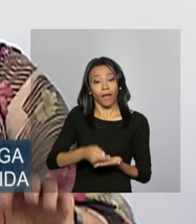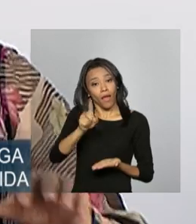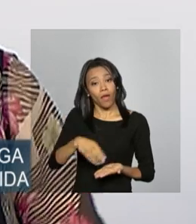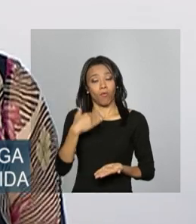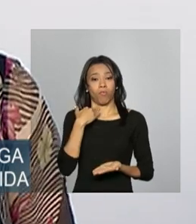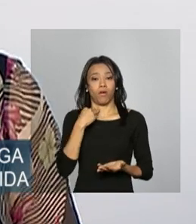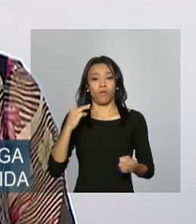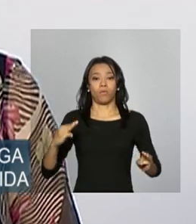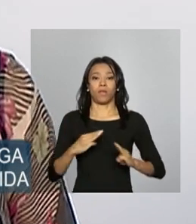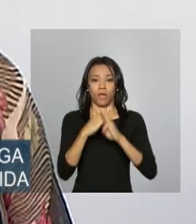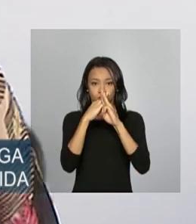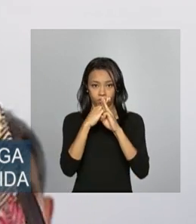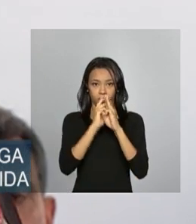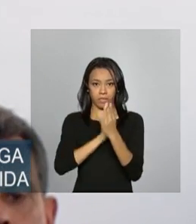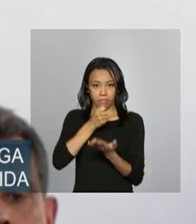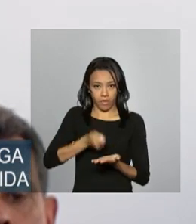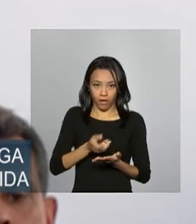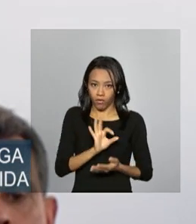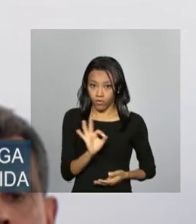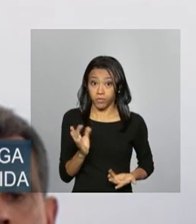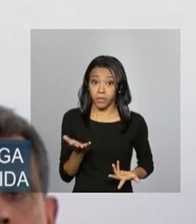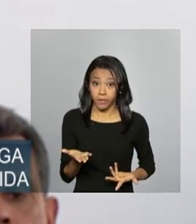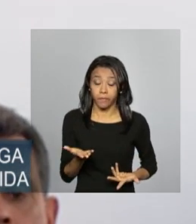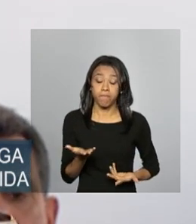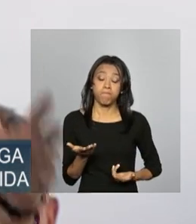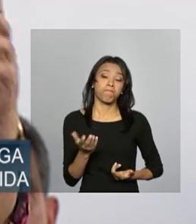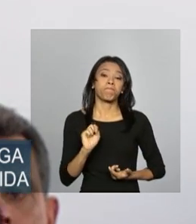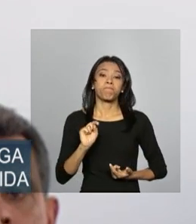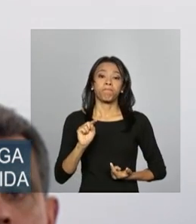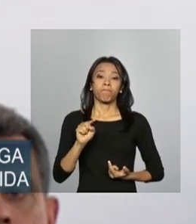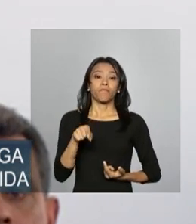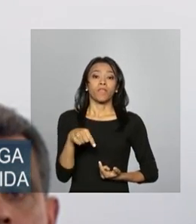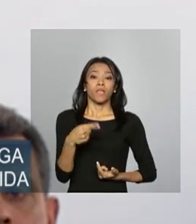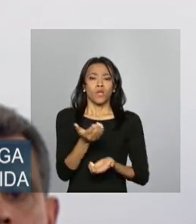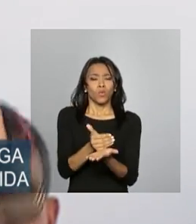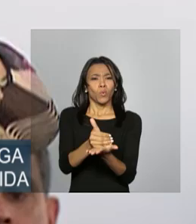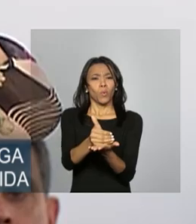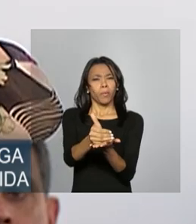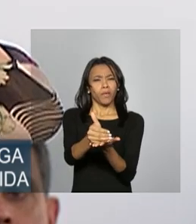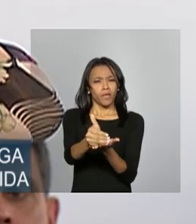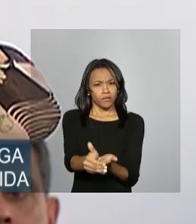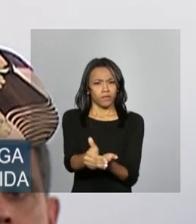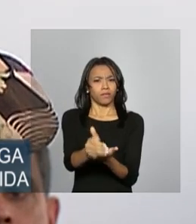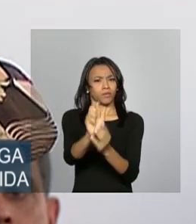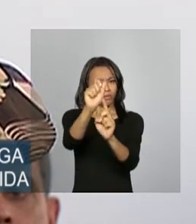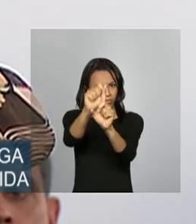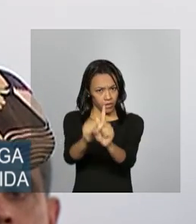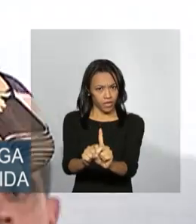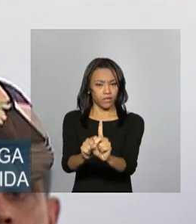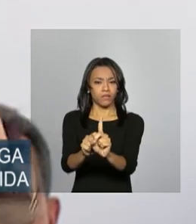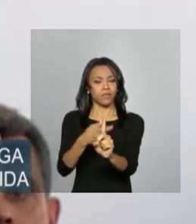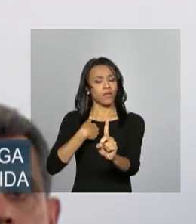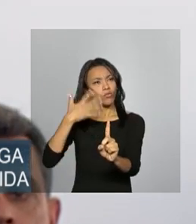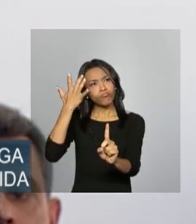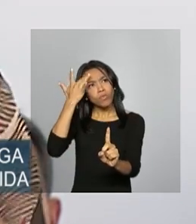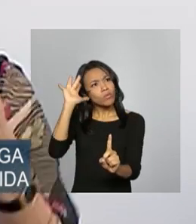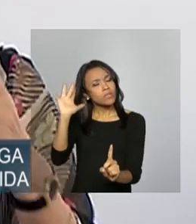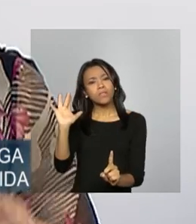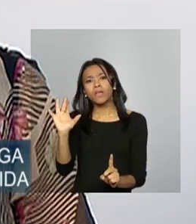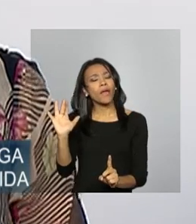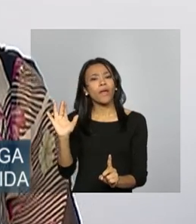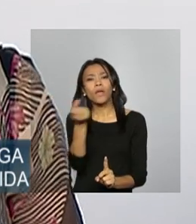pagam isso. Ótimo. Aí, no início do mês, eu não sei quantas pessoas